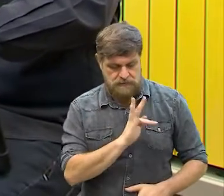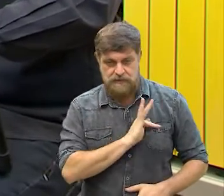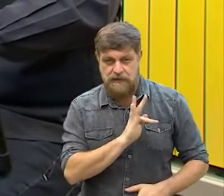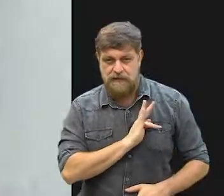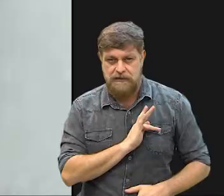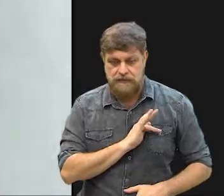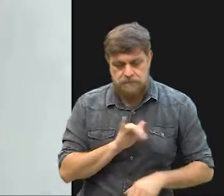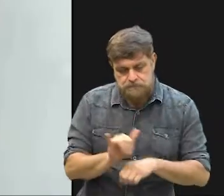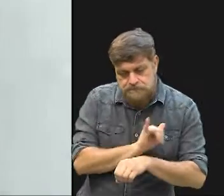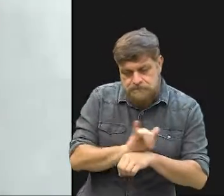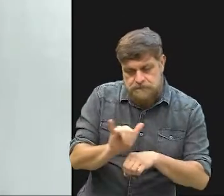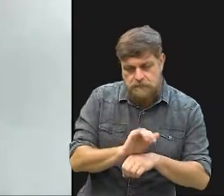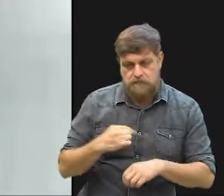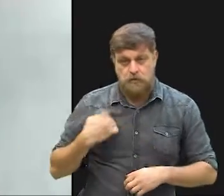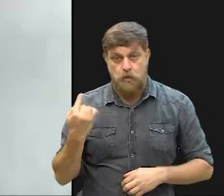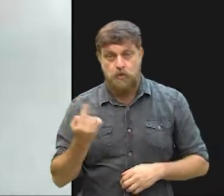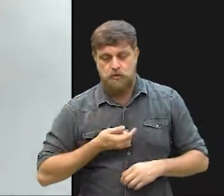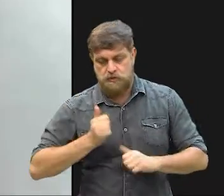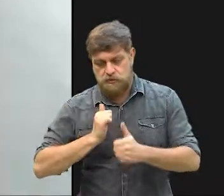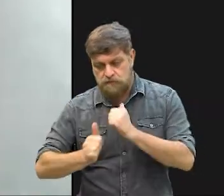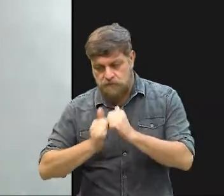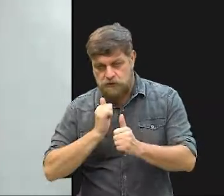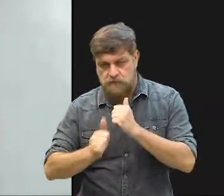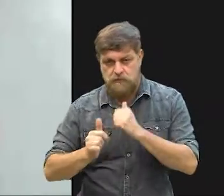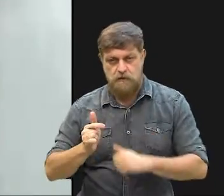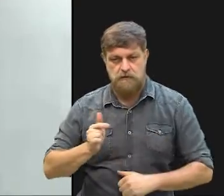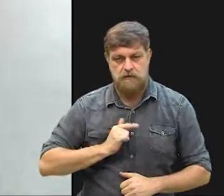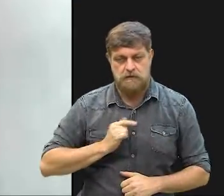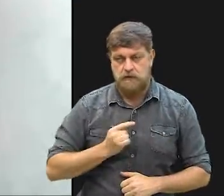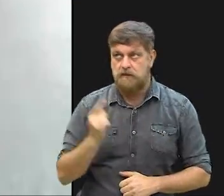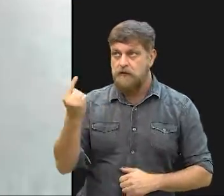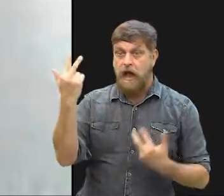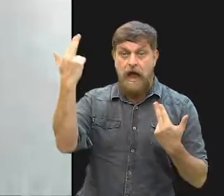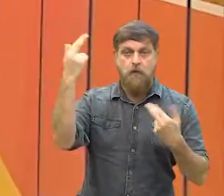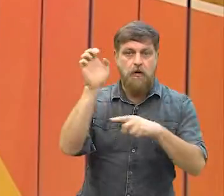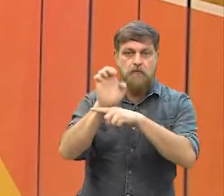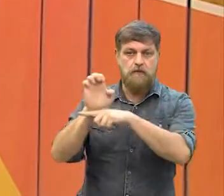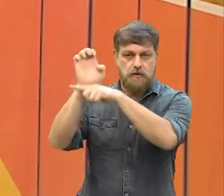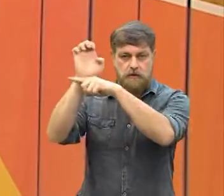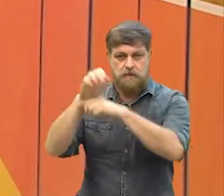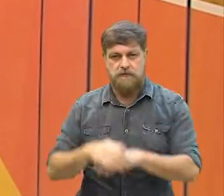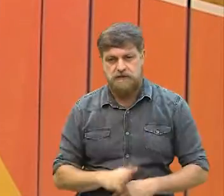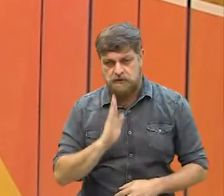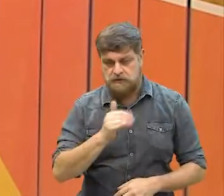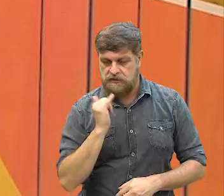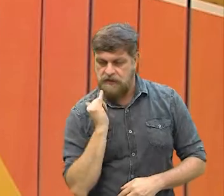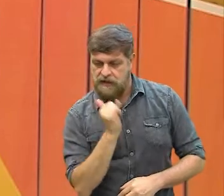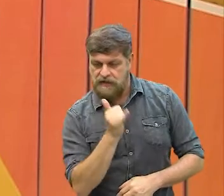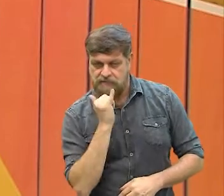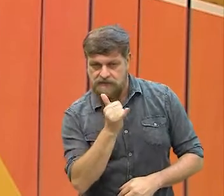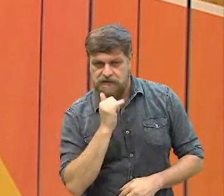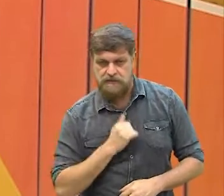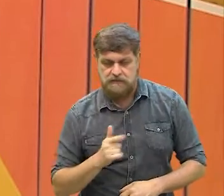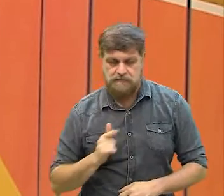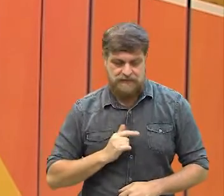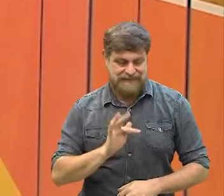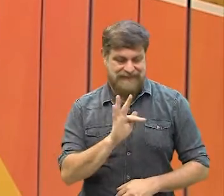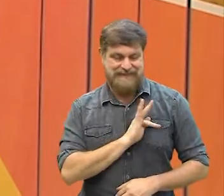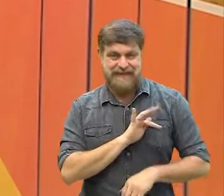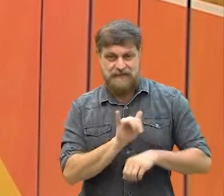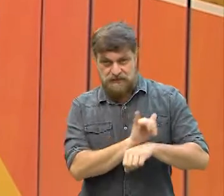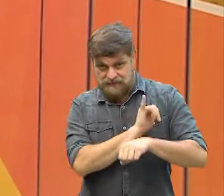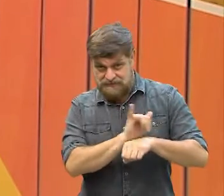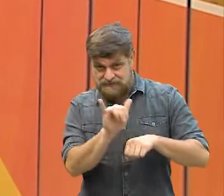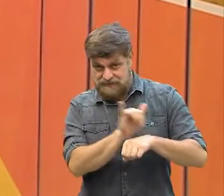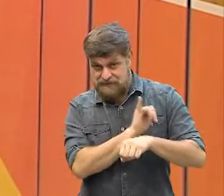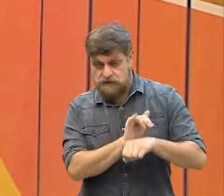parte tática, no nosso futebol estar evoluindo como é na Europa, né? Tá. Já que a gente está falando dessa parte